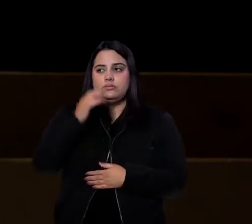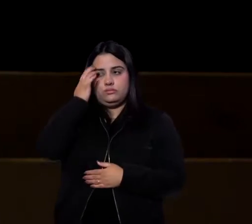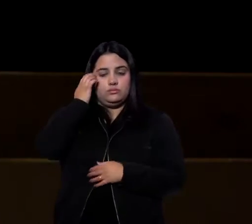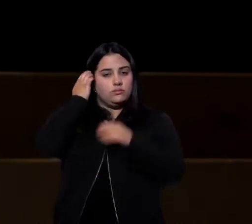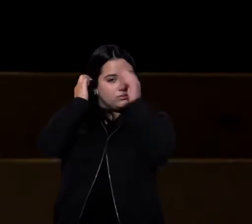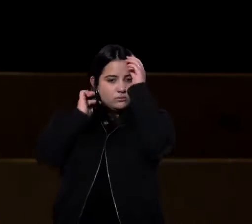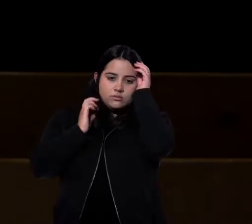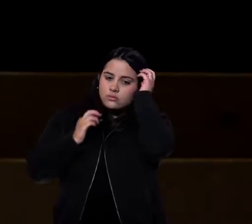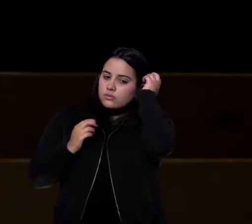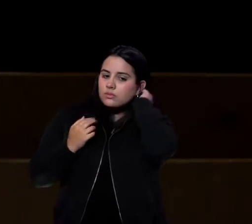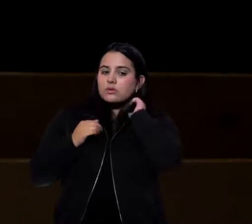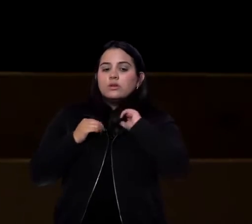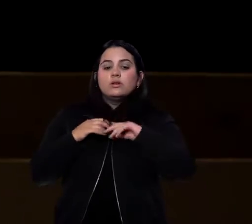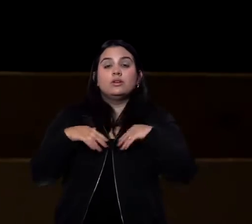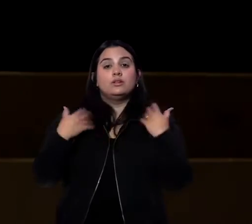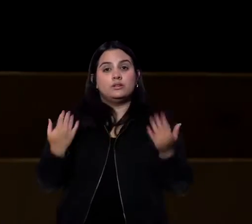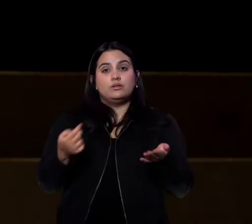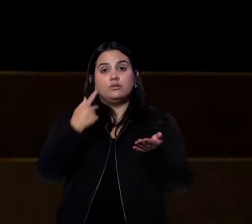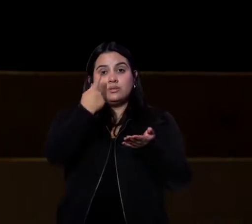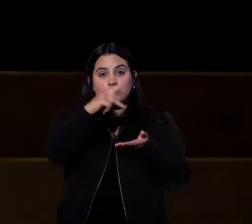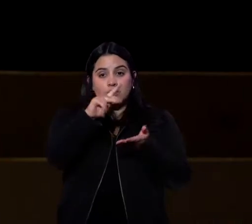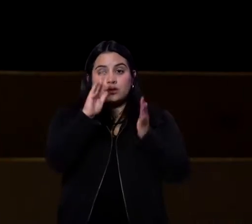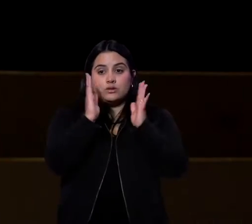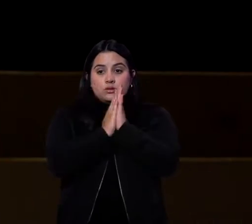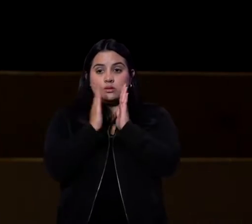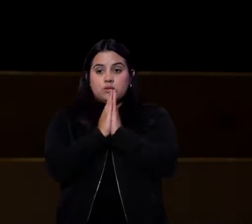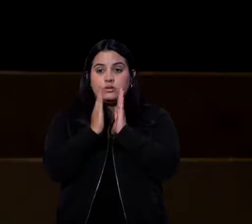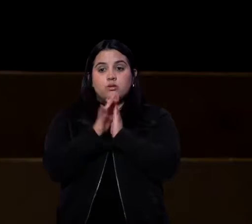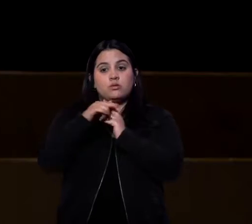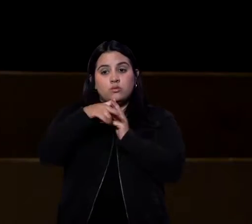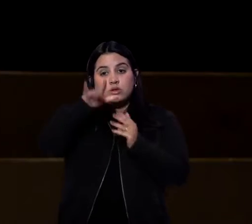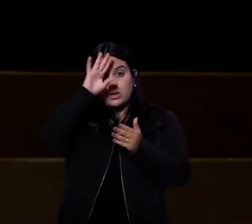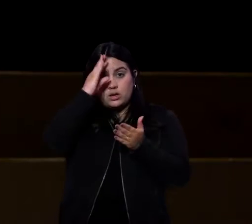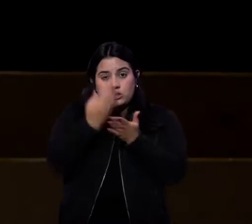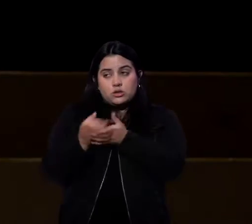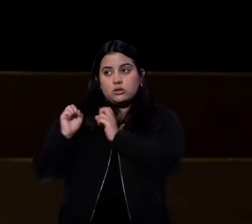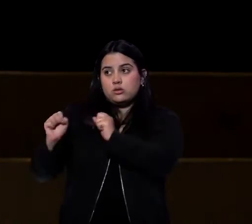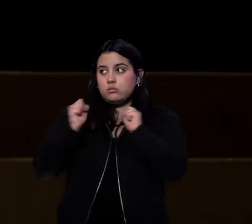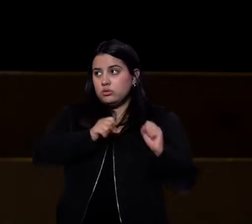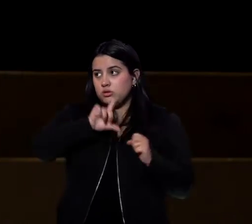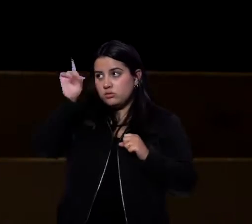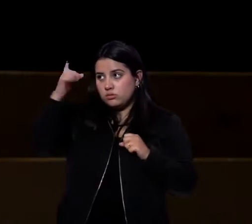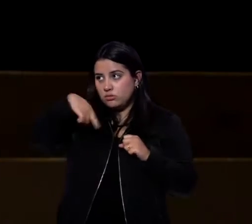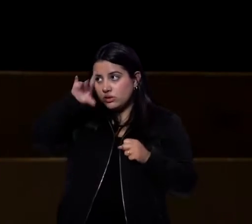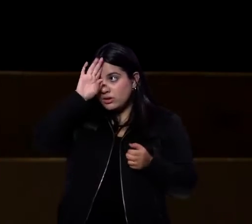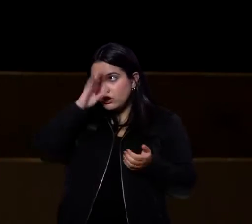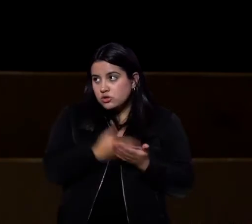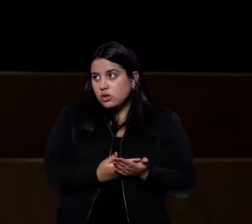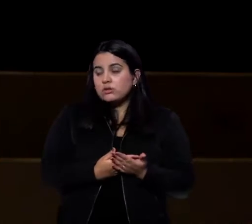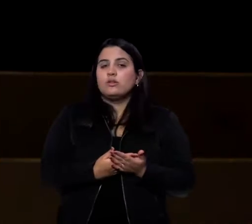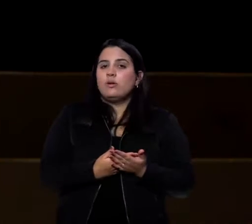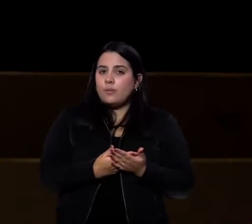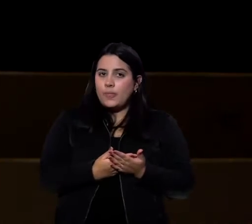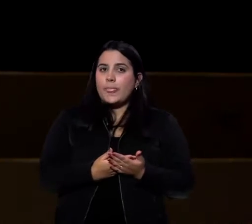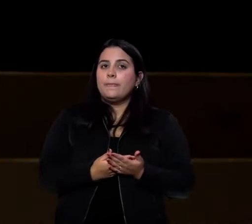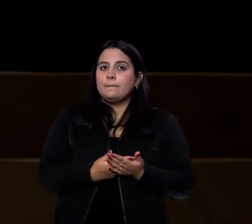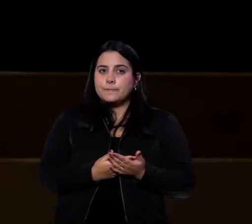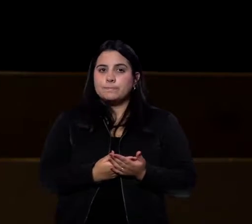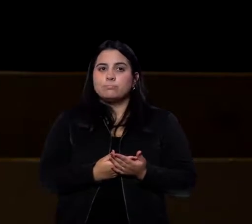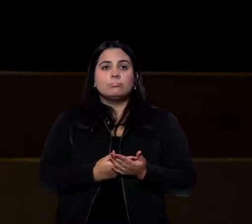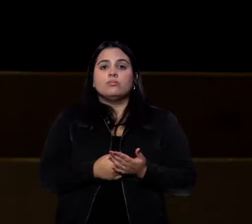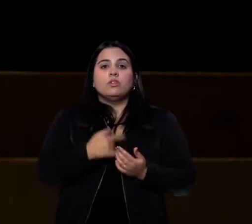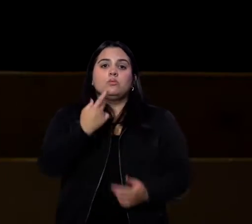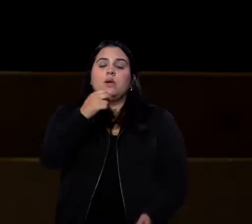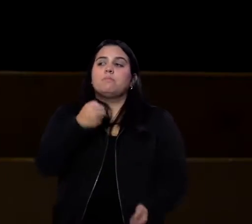Então, cara, nas suas orações, você tem acreditado no poder que isso carrega? Não são as suas palavras que têm